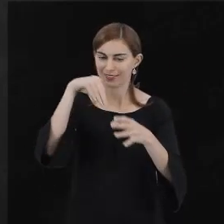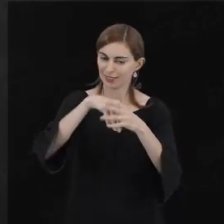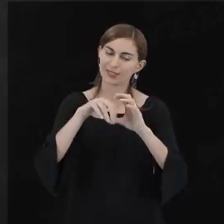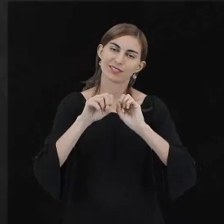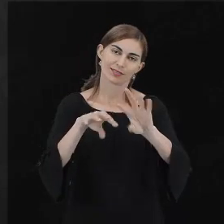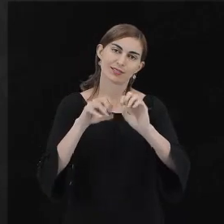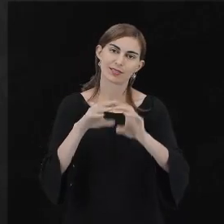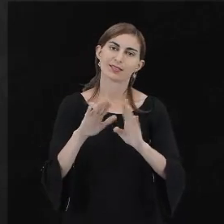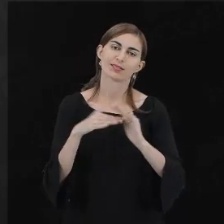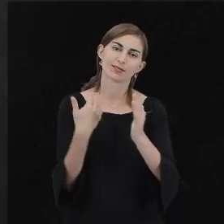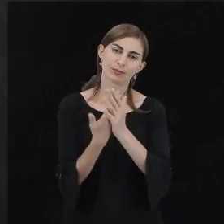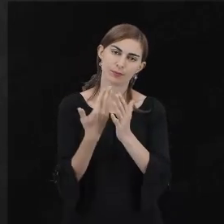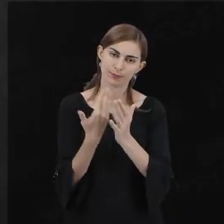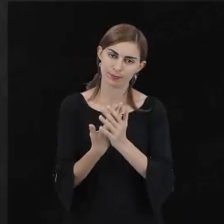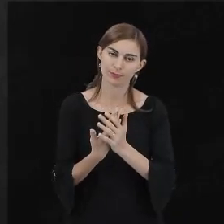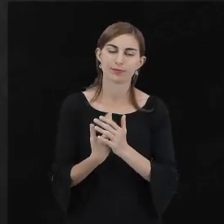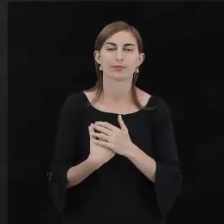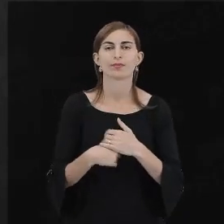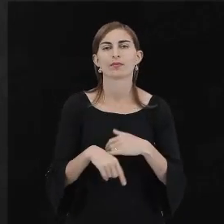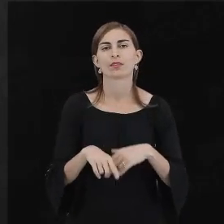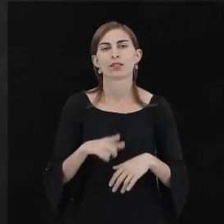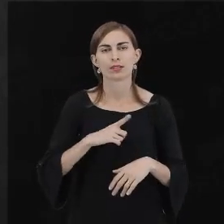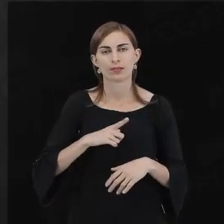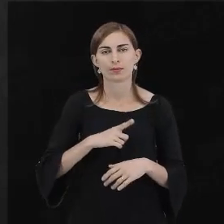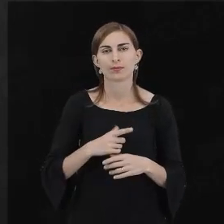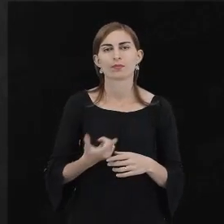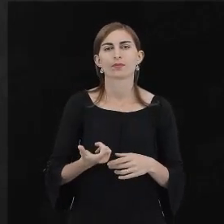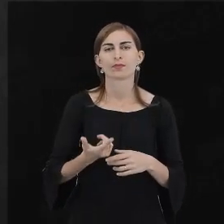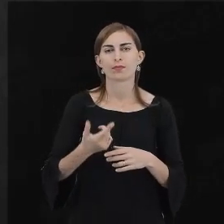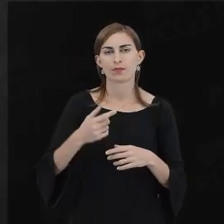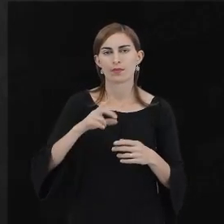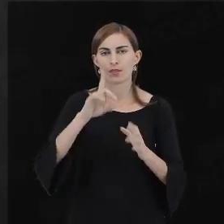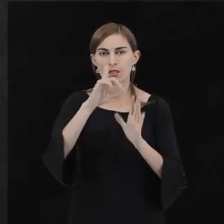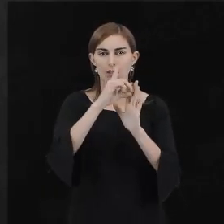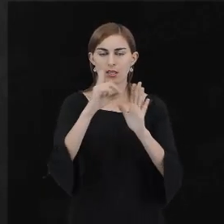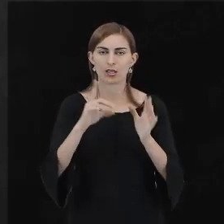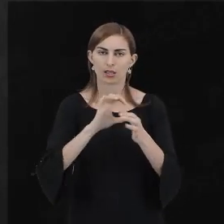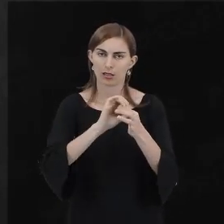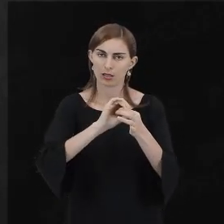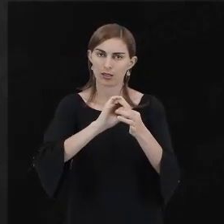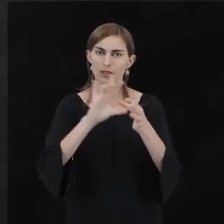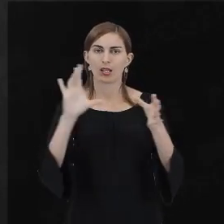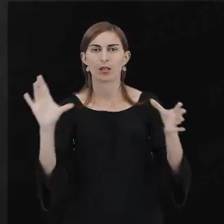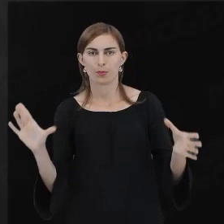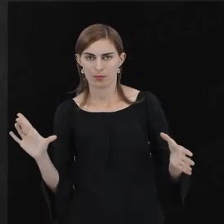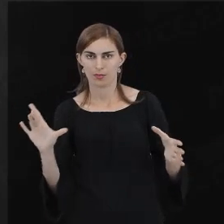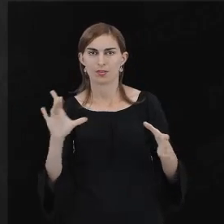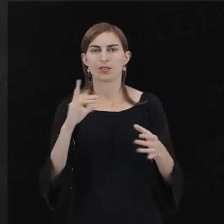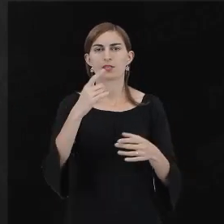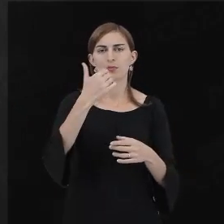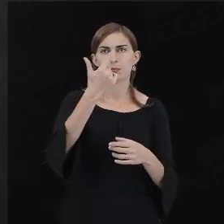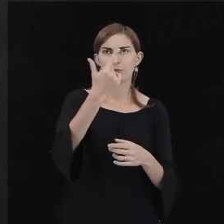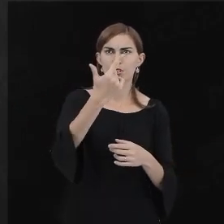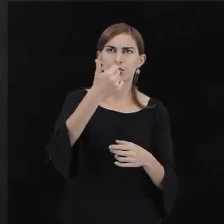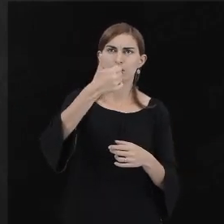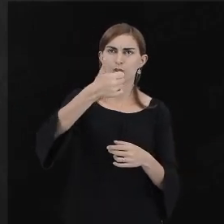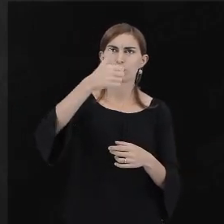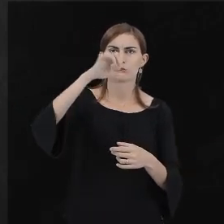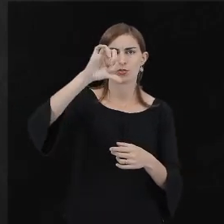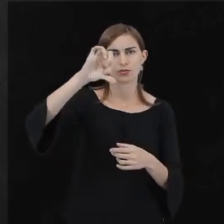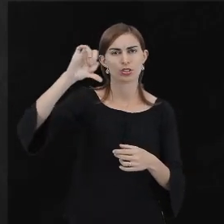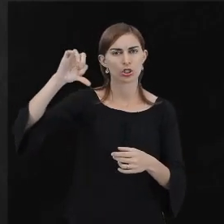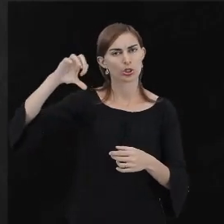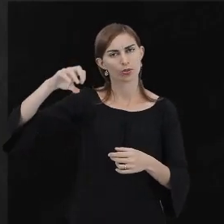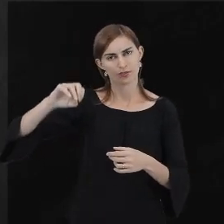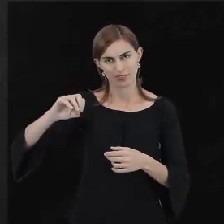escolar, desde a tentativa de democratização da educação escolar nos anos 1990, a gente